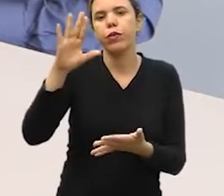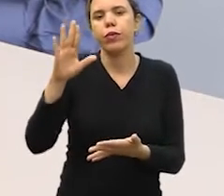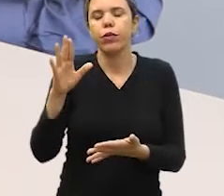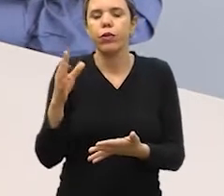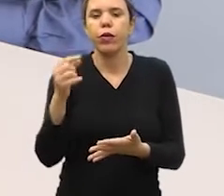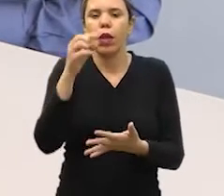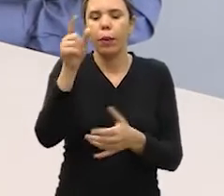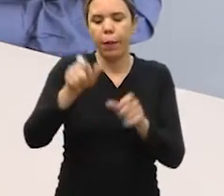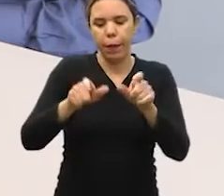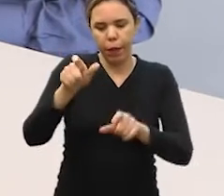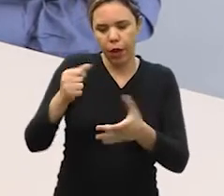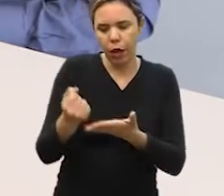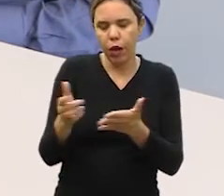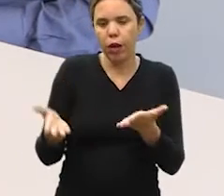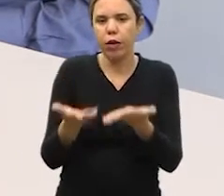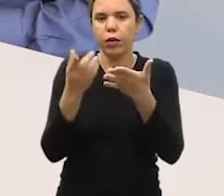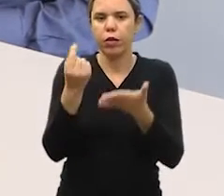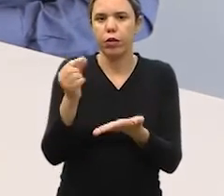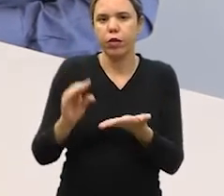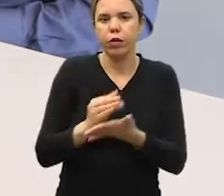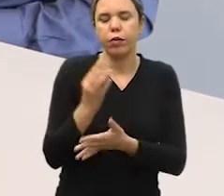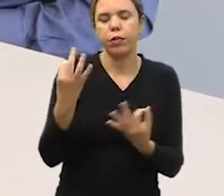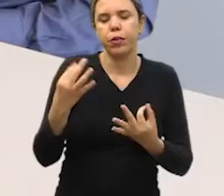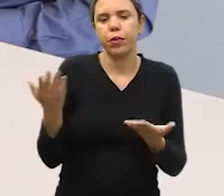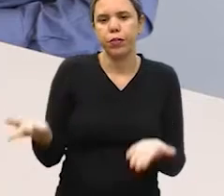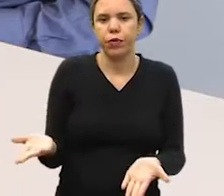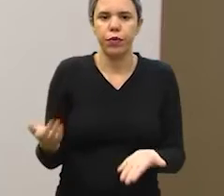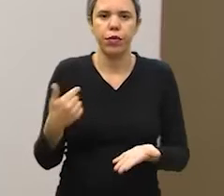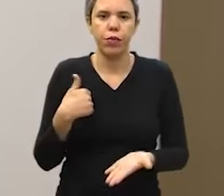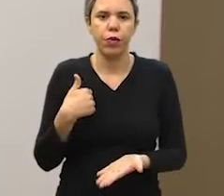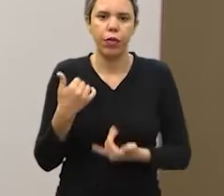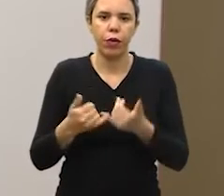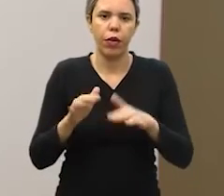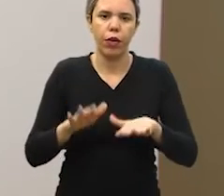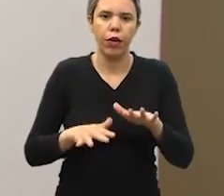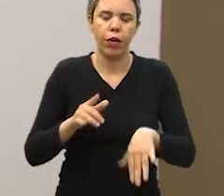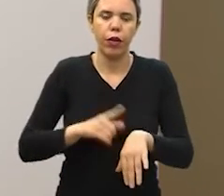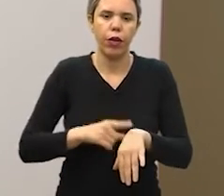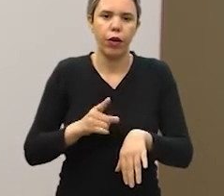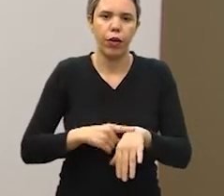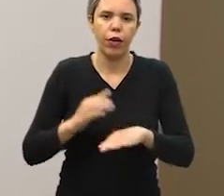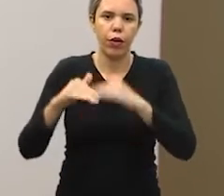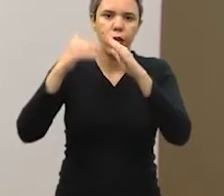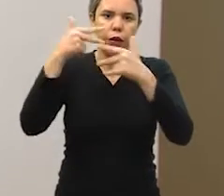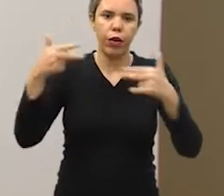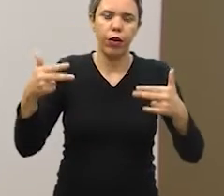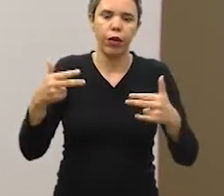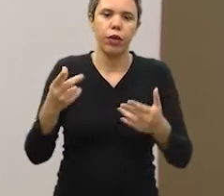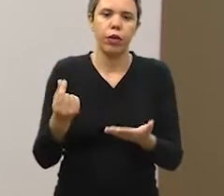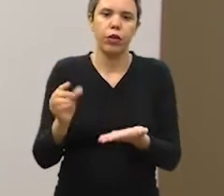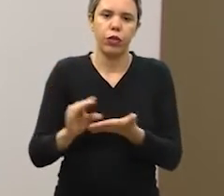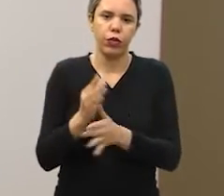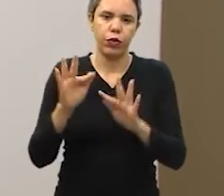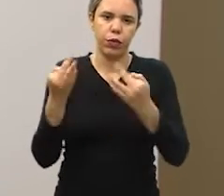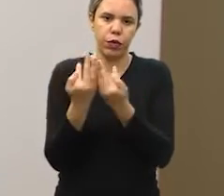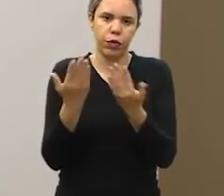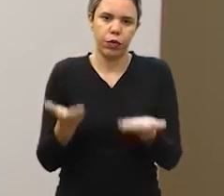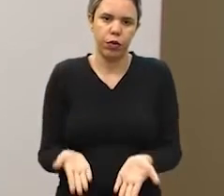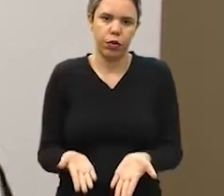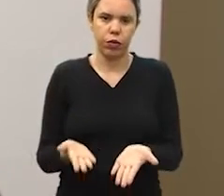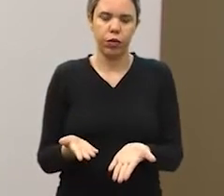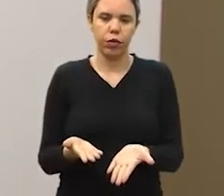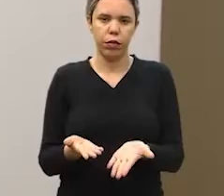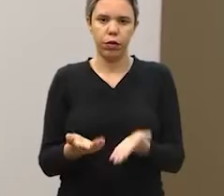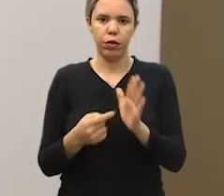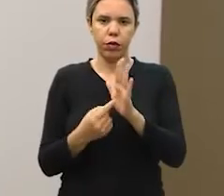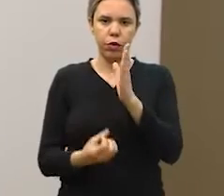como cada um pode contribuir para esse orçamento? Perfeito. Eu brinco que na hora de construir um orçamento familiar, o que